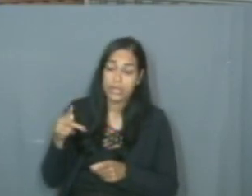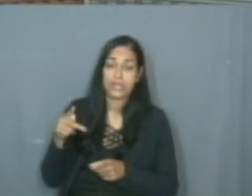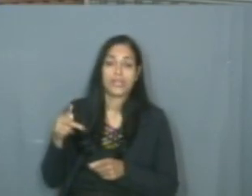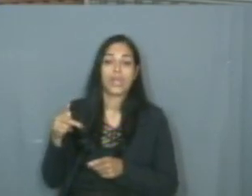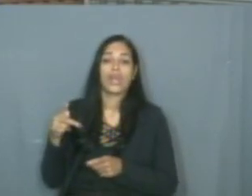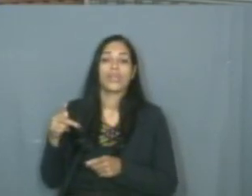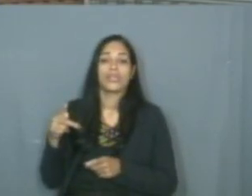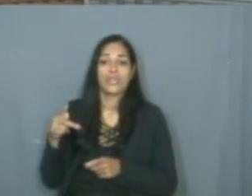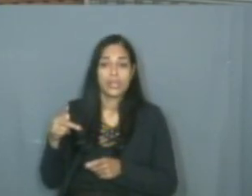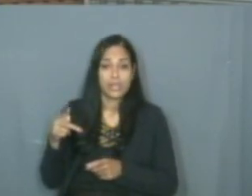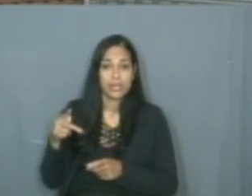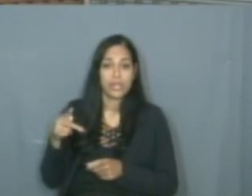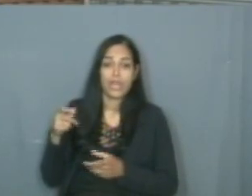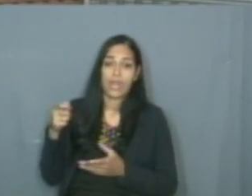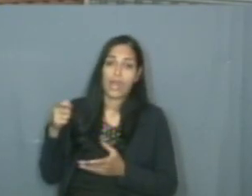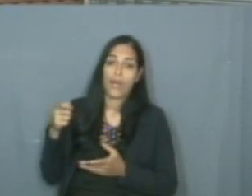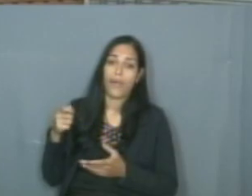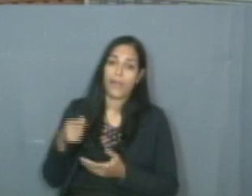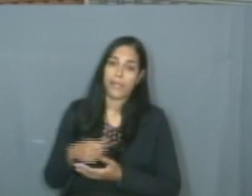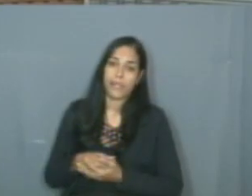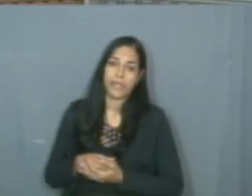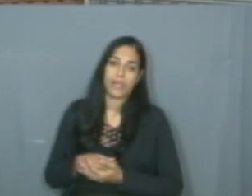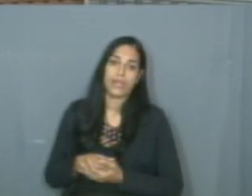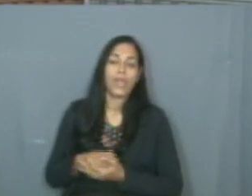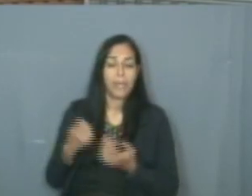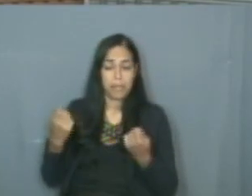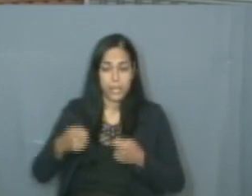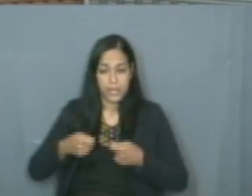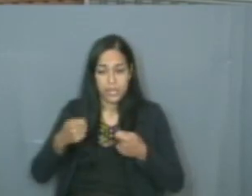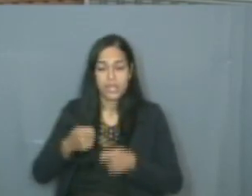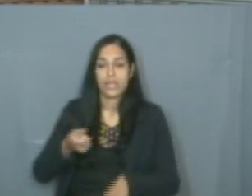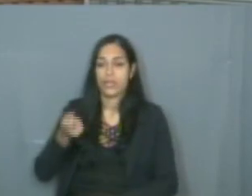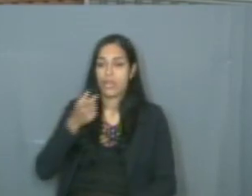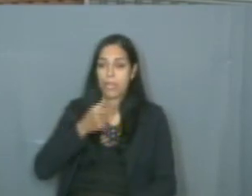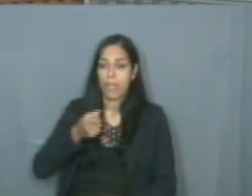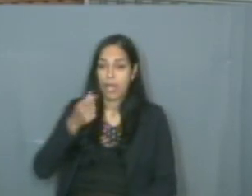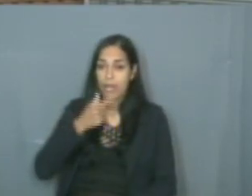estão aposentados, passam a ter que tomar.